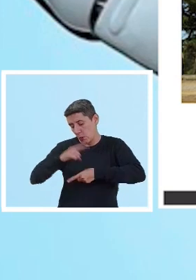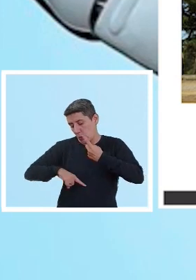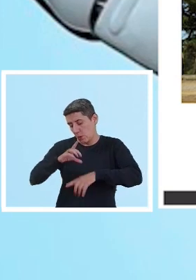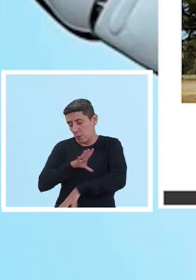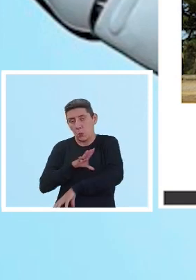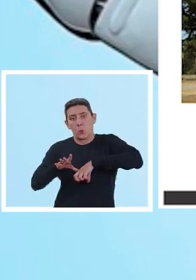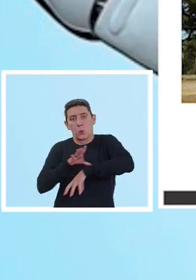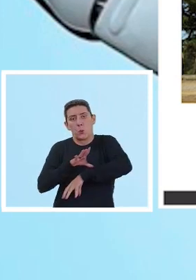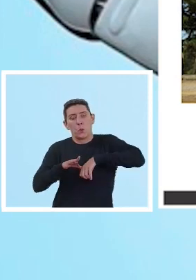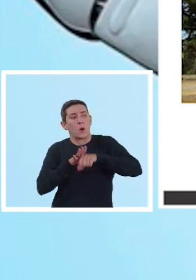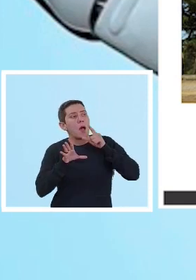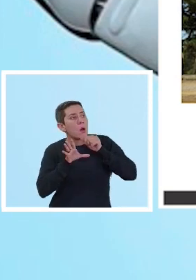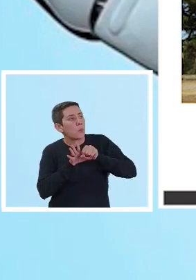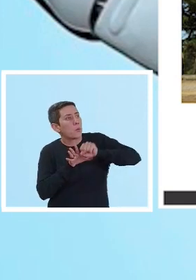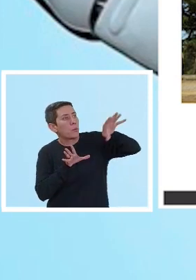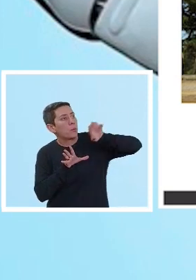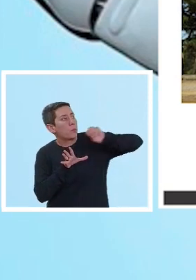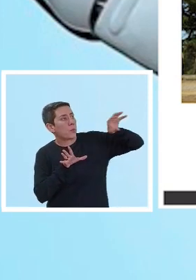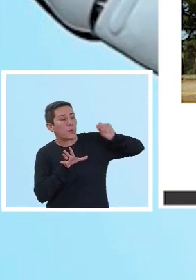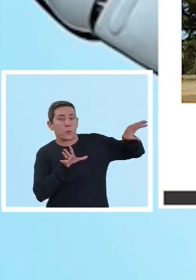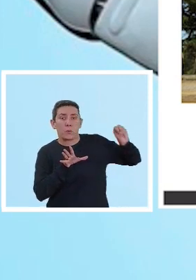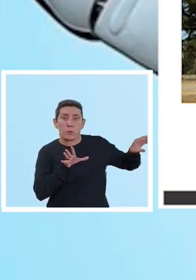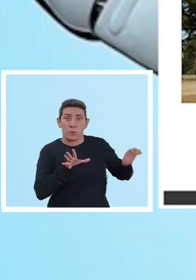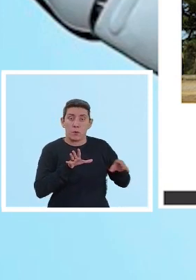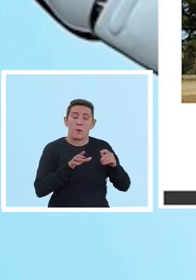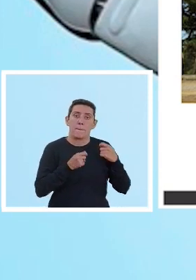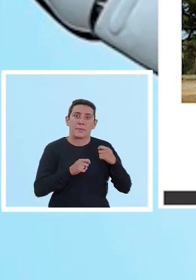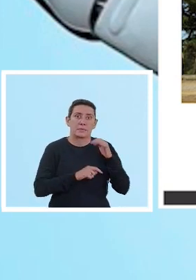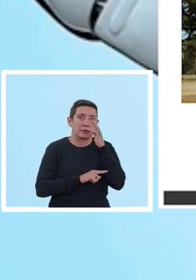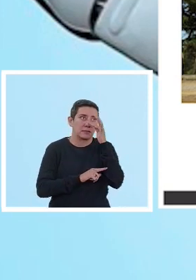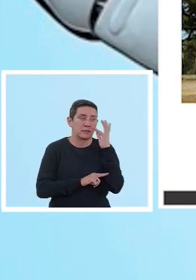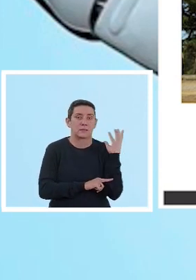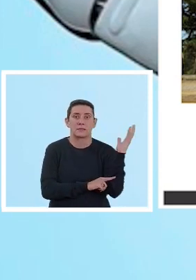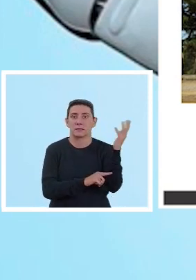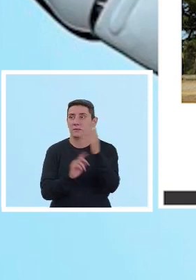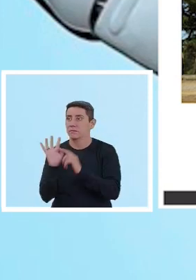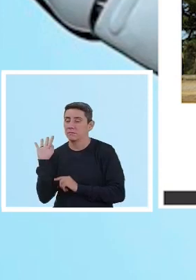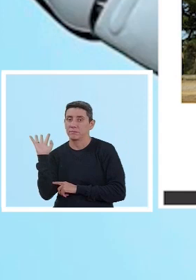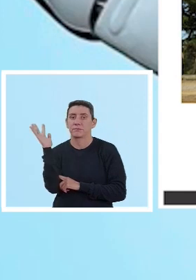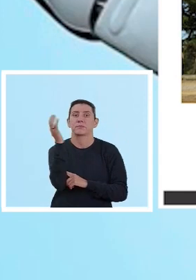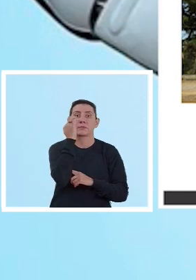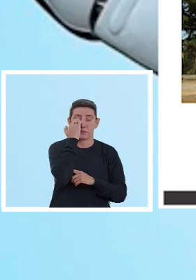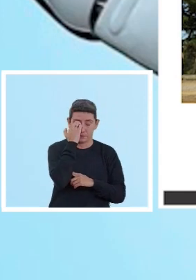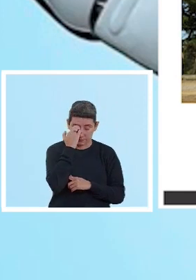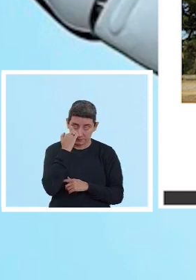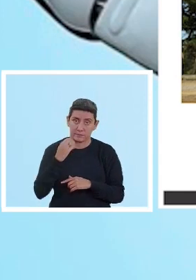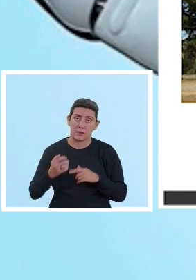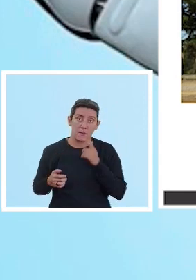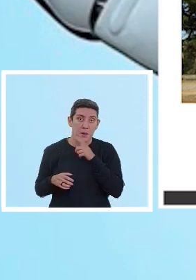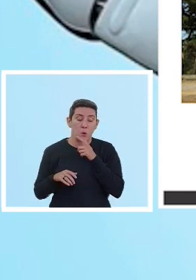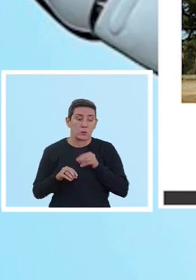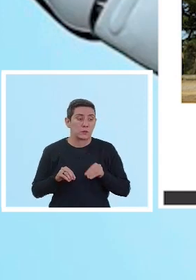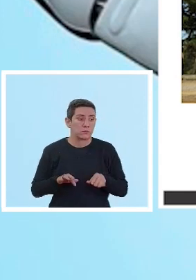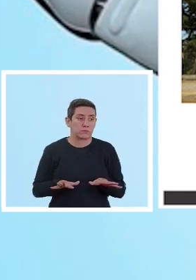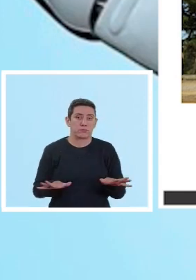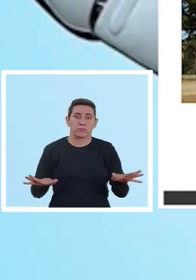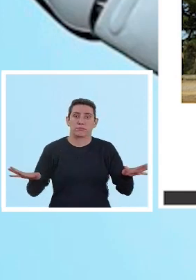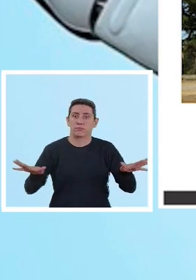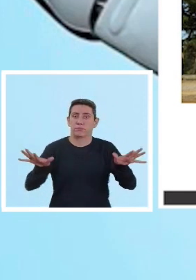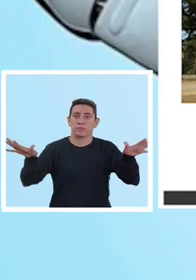vários milhares de litros por segundo e eles vendem os canais E aí para